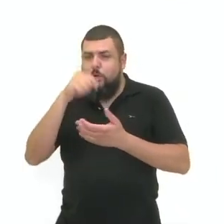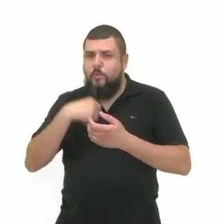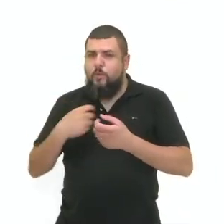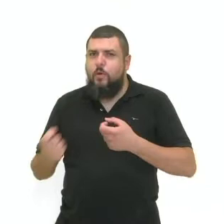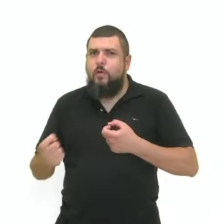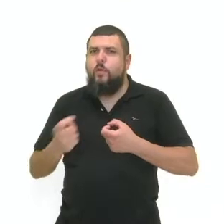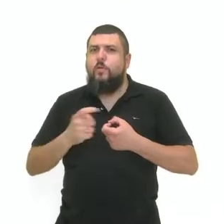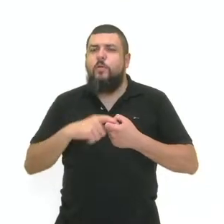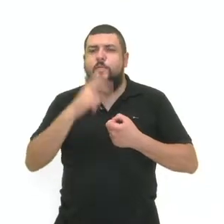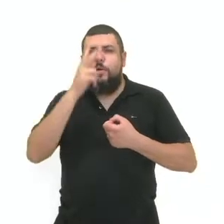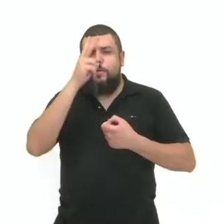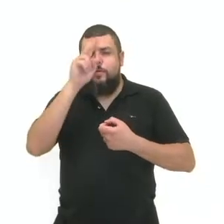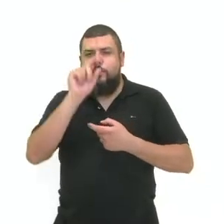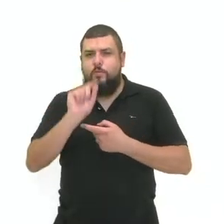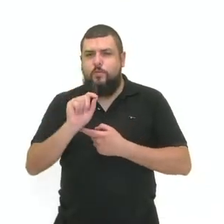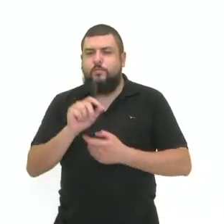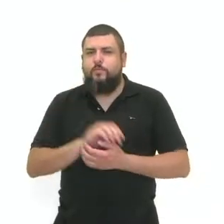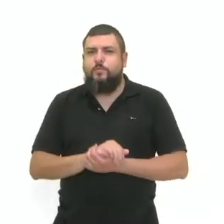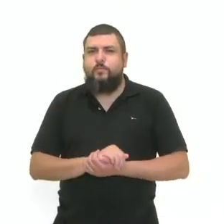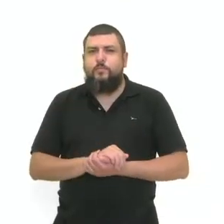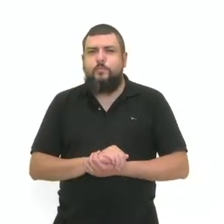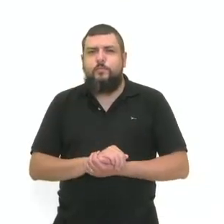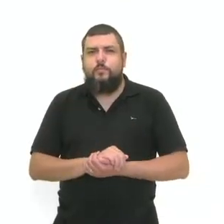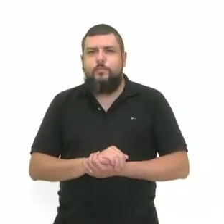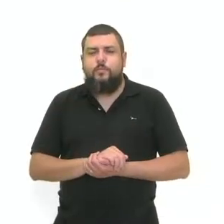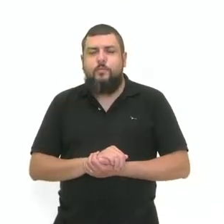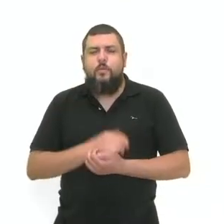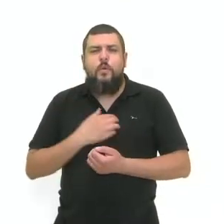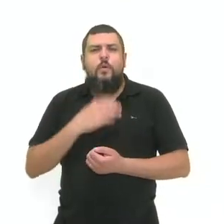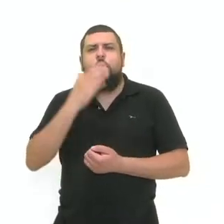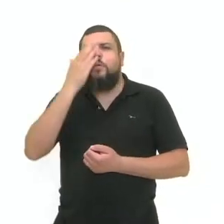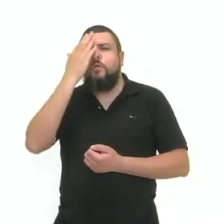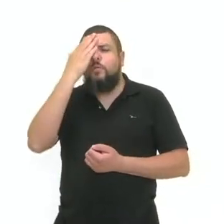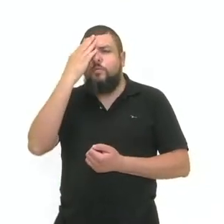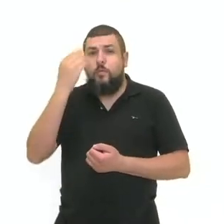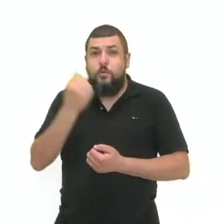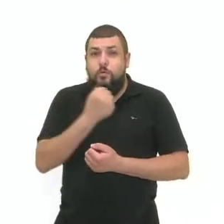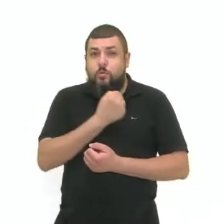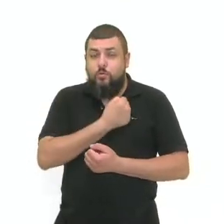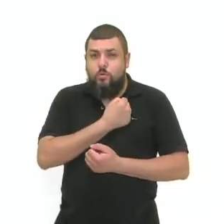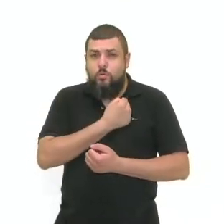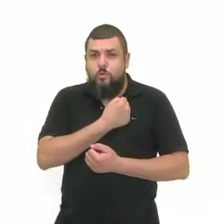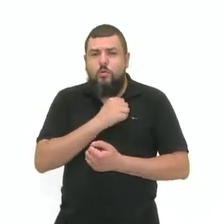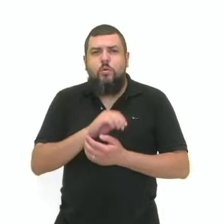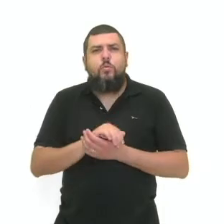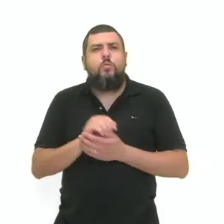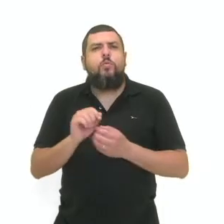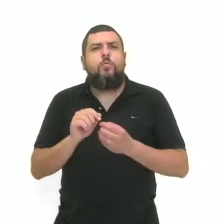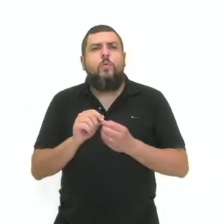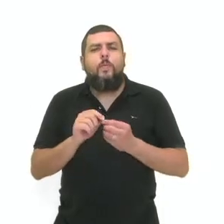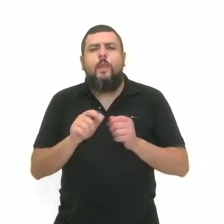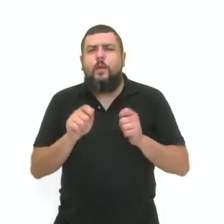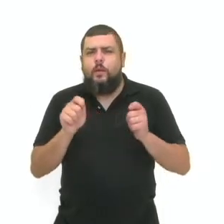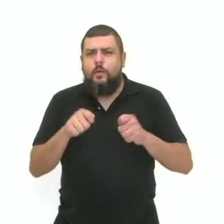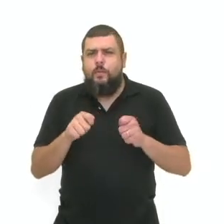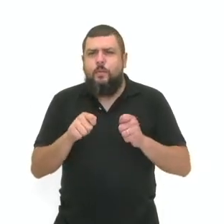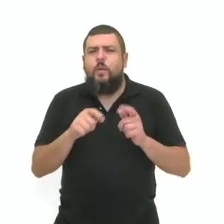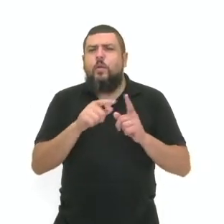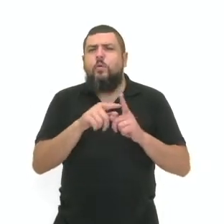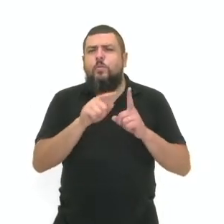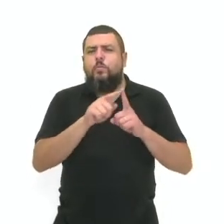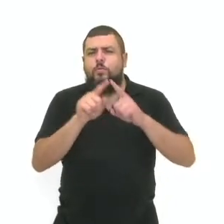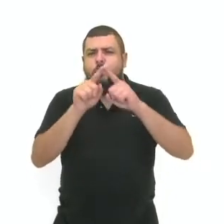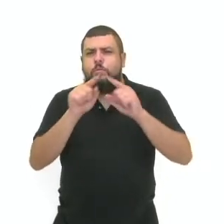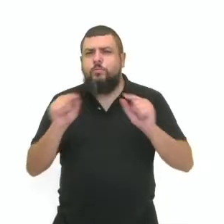são números binomiais. Você sabia que eles podem ser dispostos formando o triângulo de Pascal? Que é o que